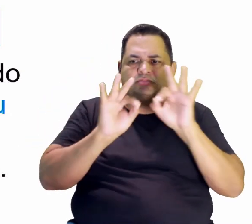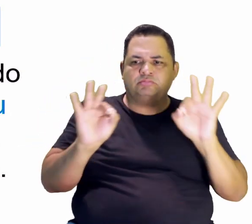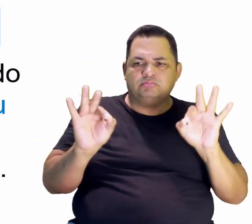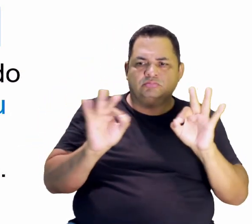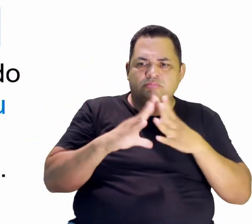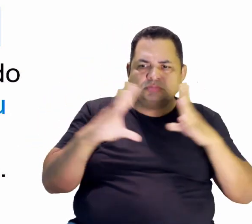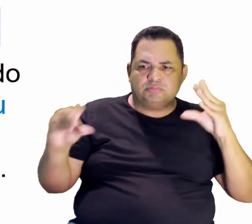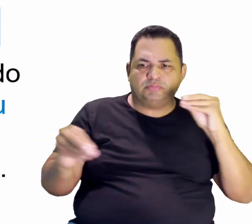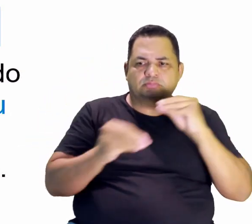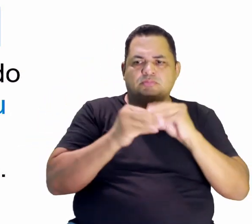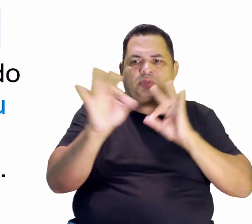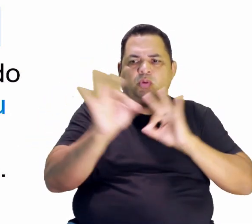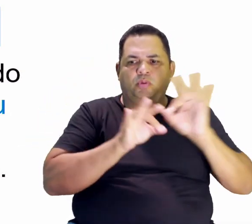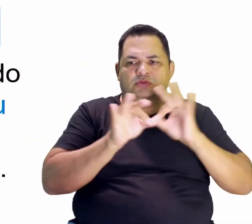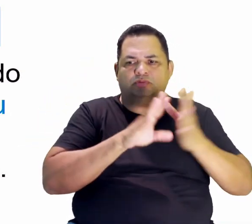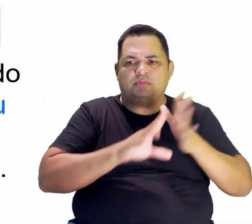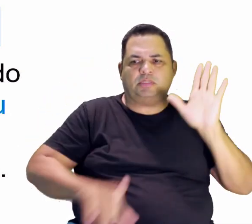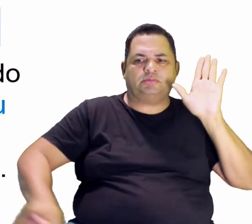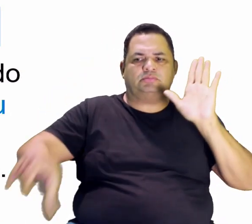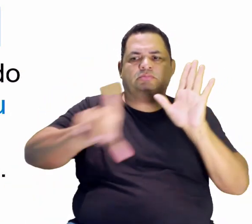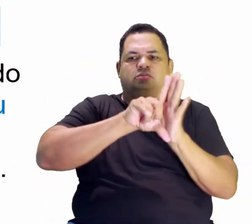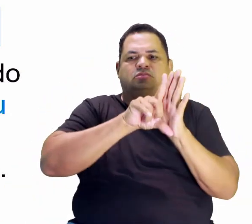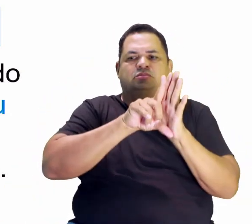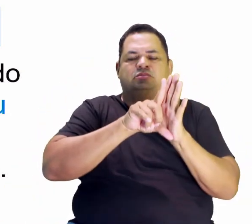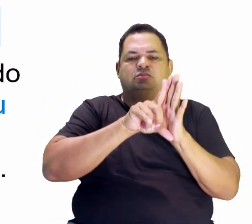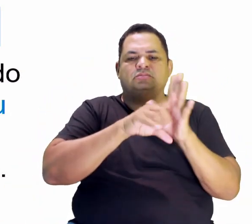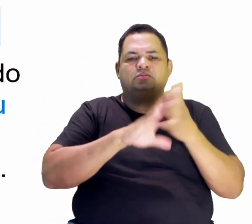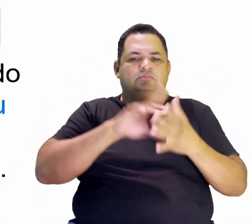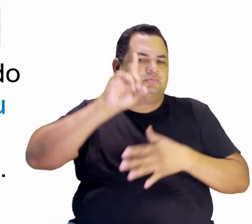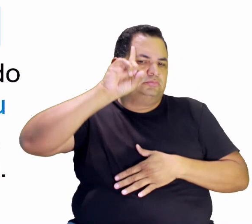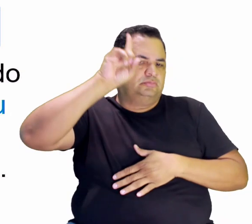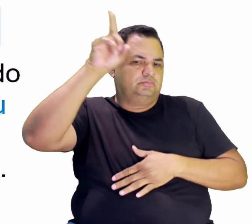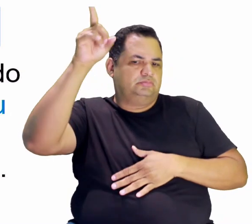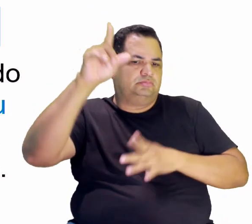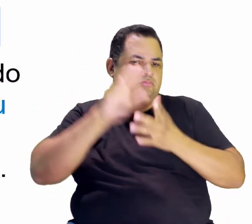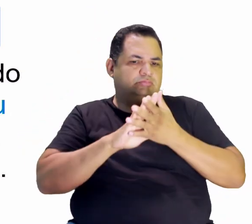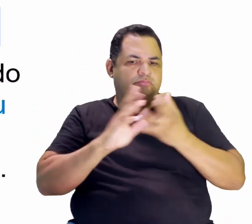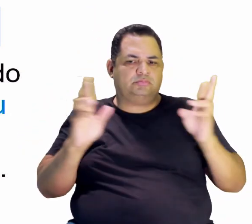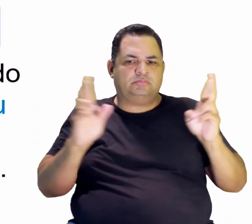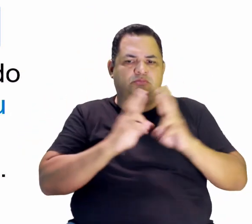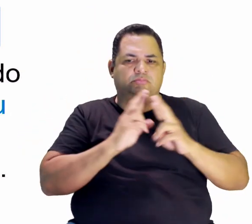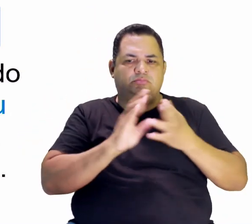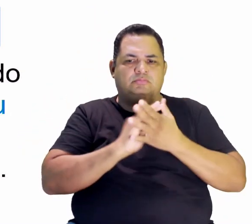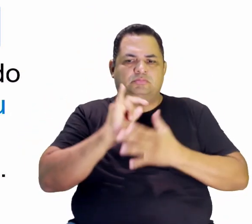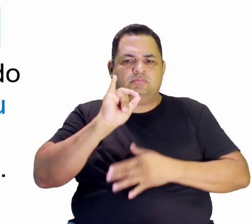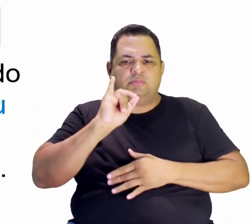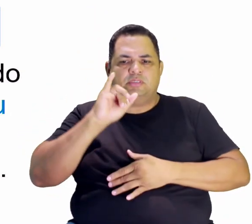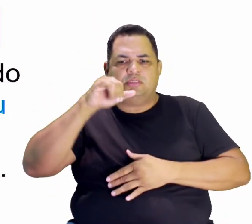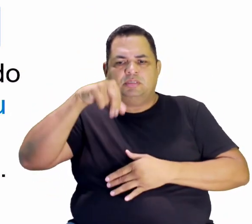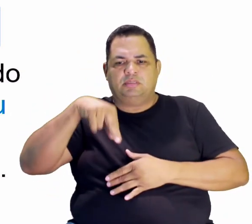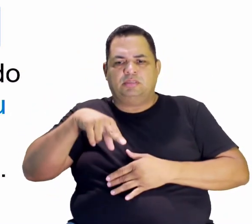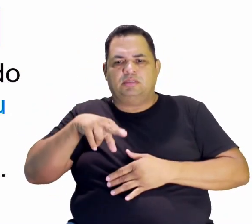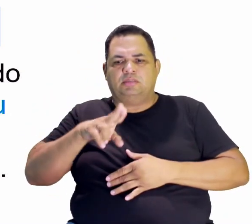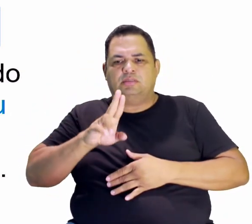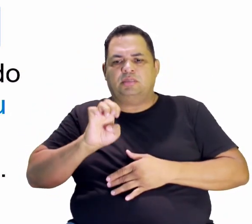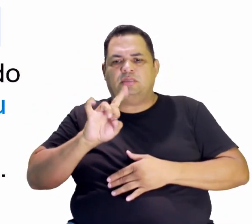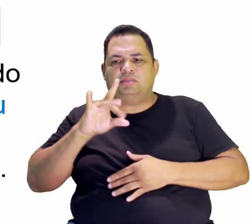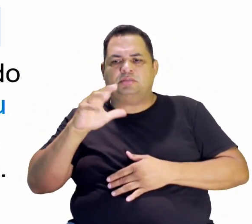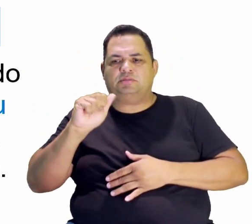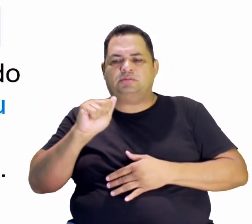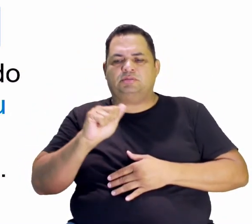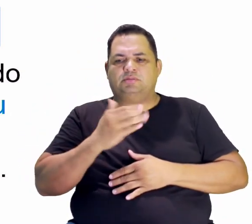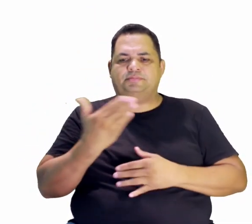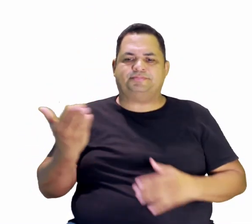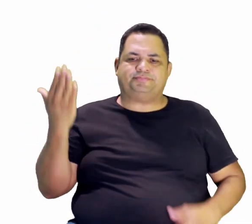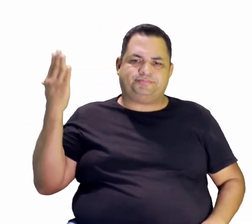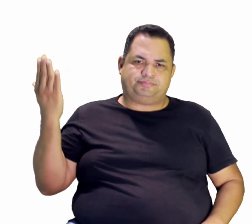uma síntese e montou uma lei. E essas ideias de Galileu relativas à inércia, por isso mesmo ela é também denominada de inércia. A primeira